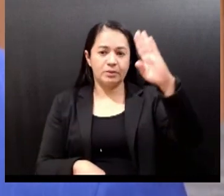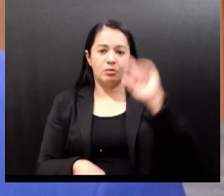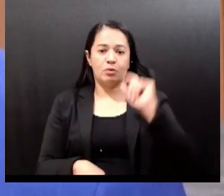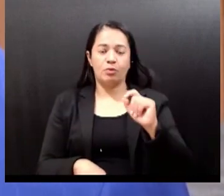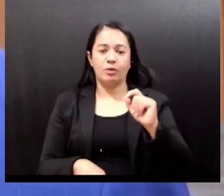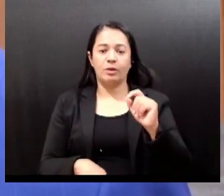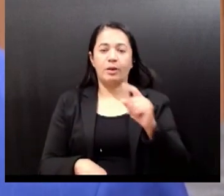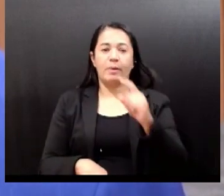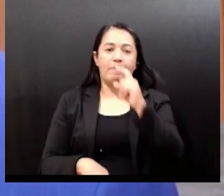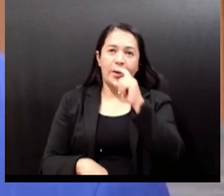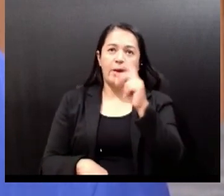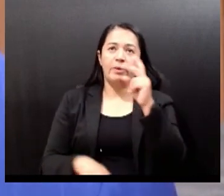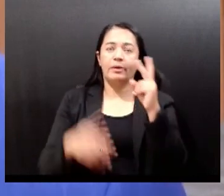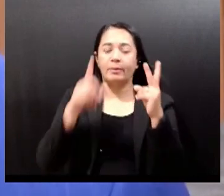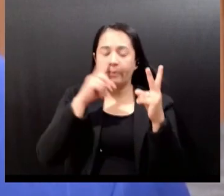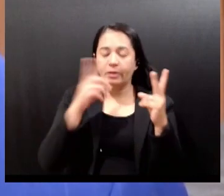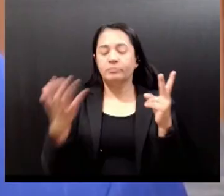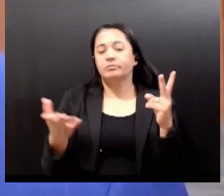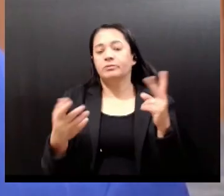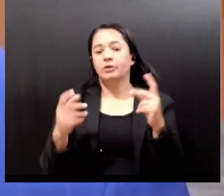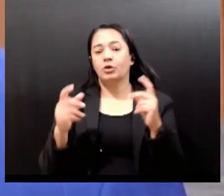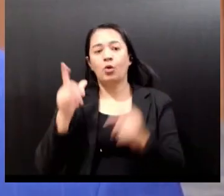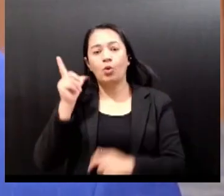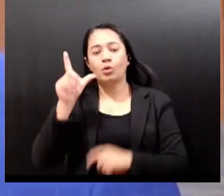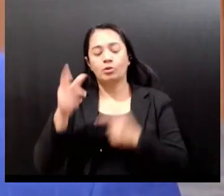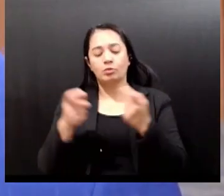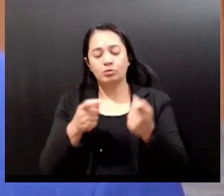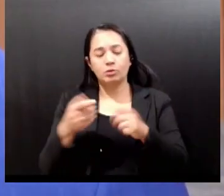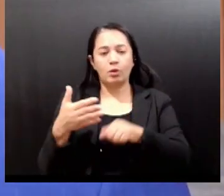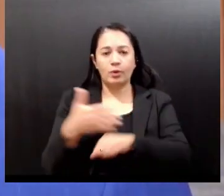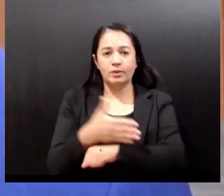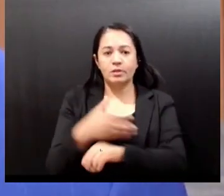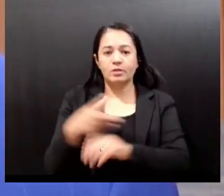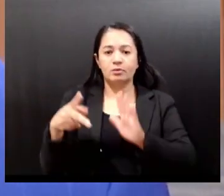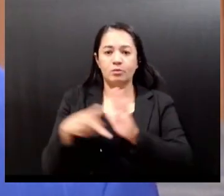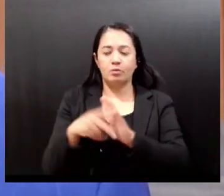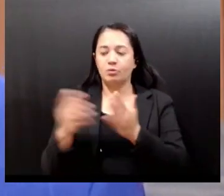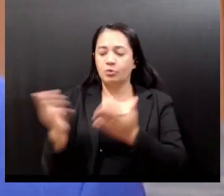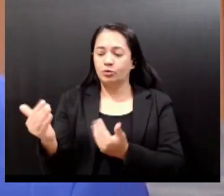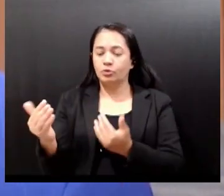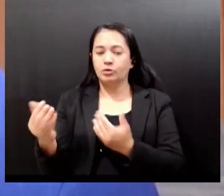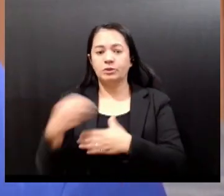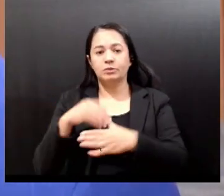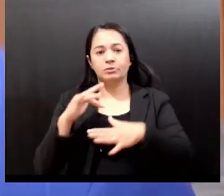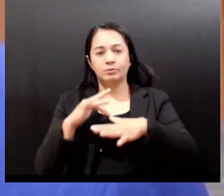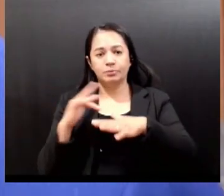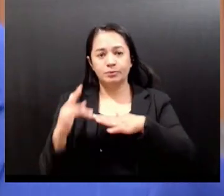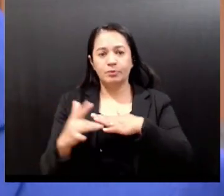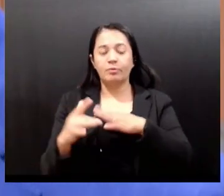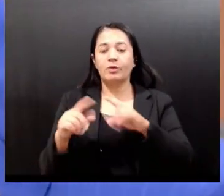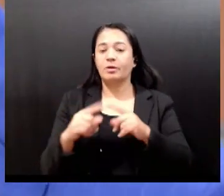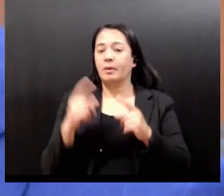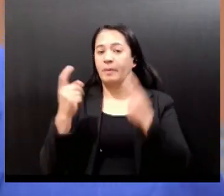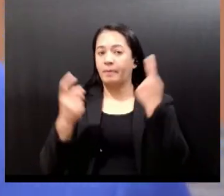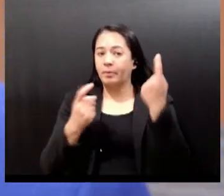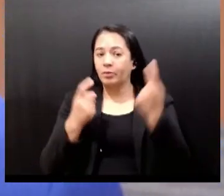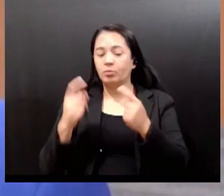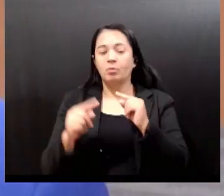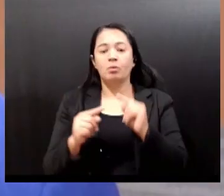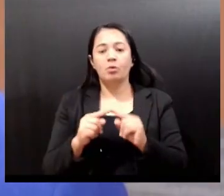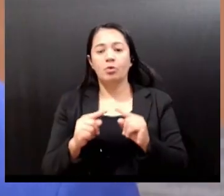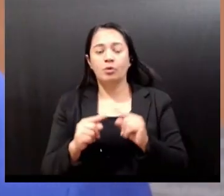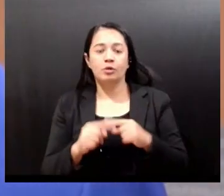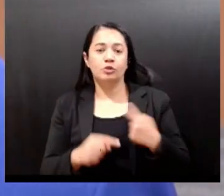possam administrar esse acesso dos jovens para as redes sociais. E é preocupante porque, infelizmente, a gente vê hoje